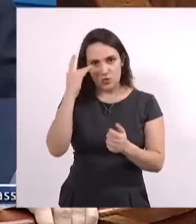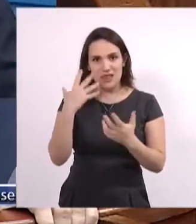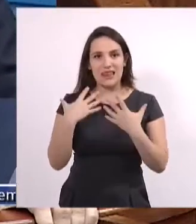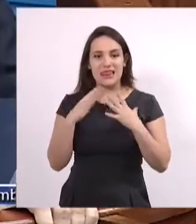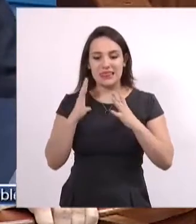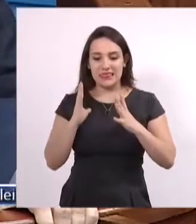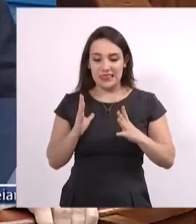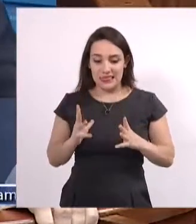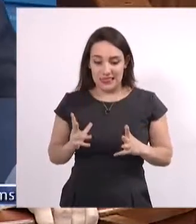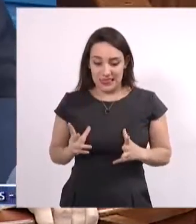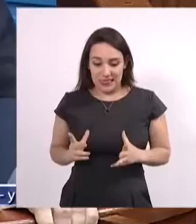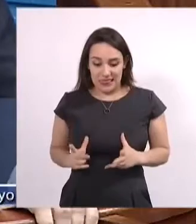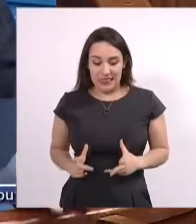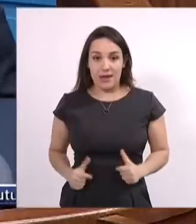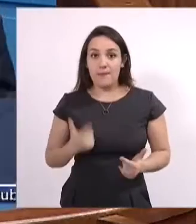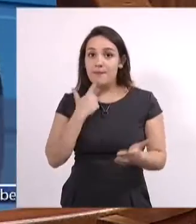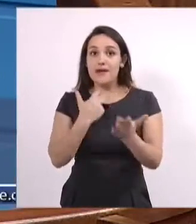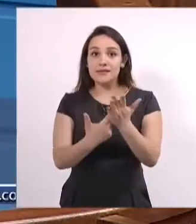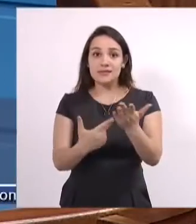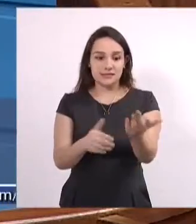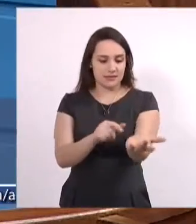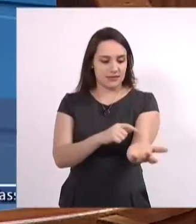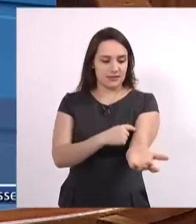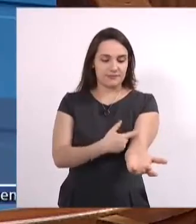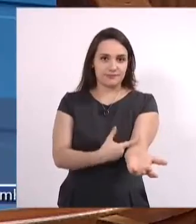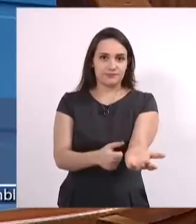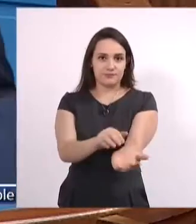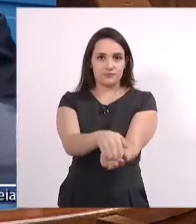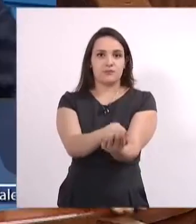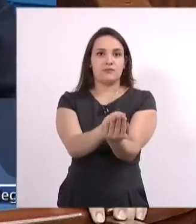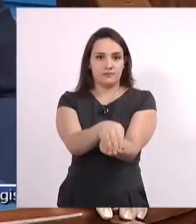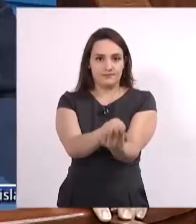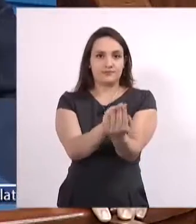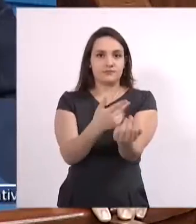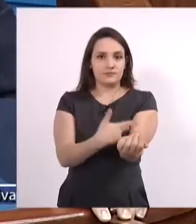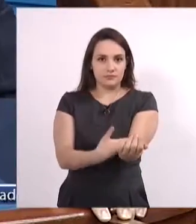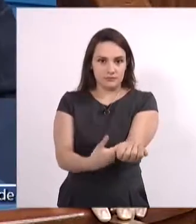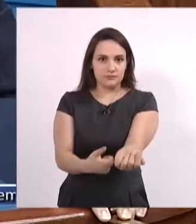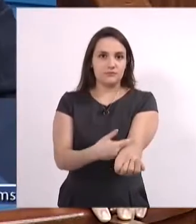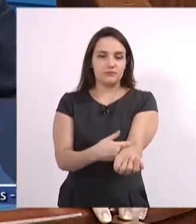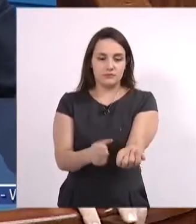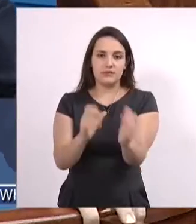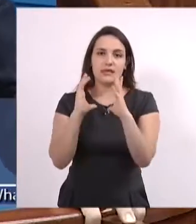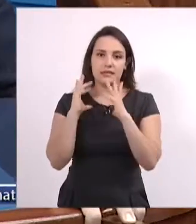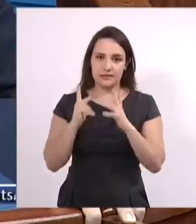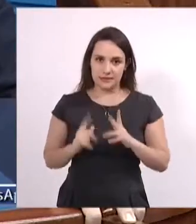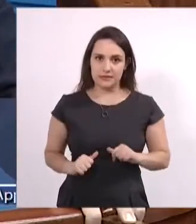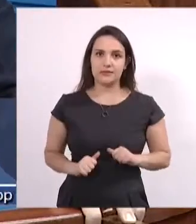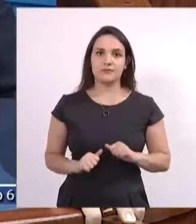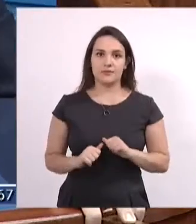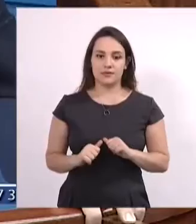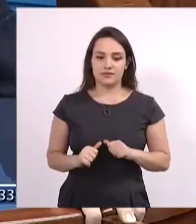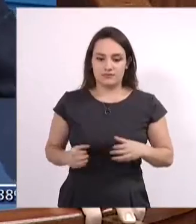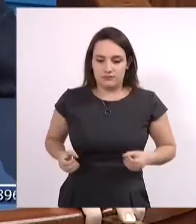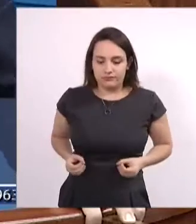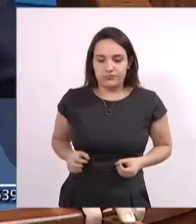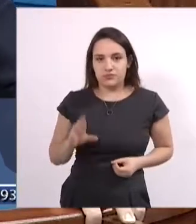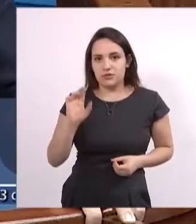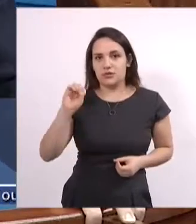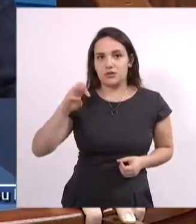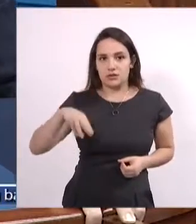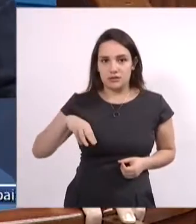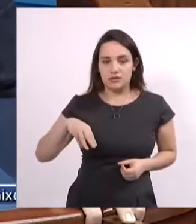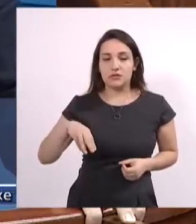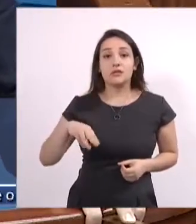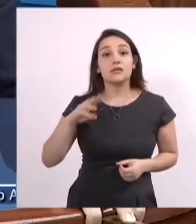hemodiálise desse sistema, e ele vai ter uma vida uma sobrevida muito melhor,